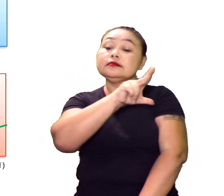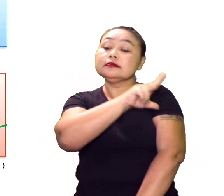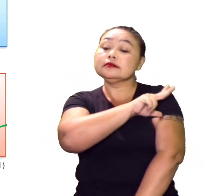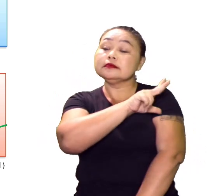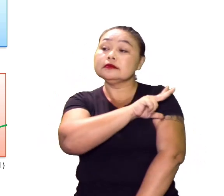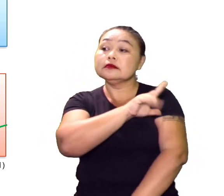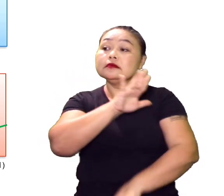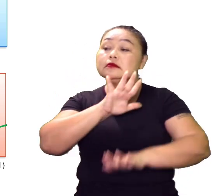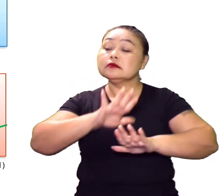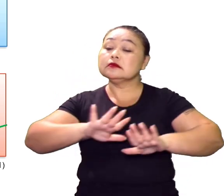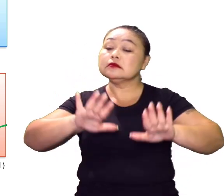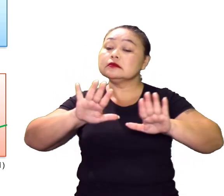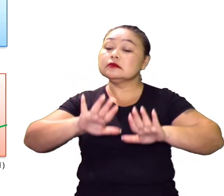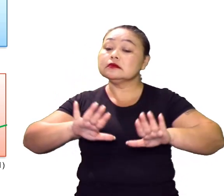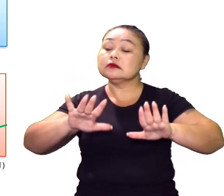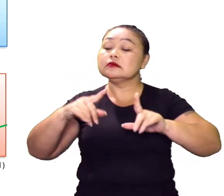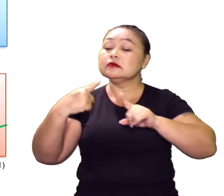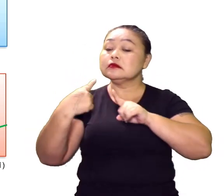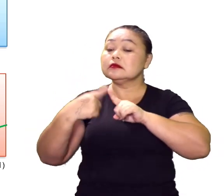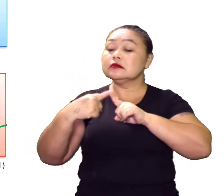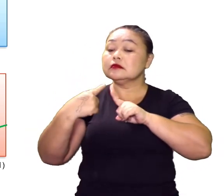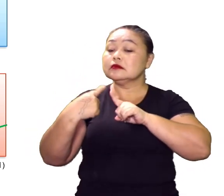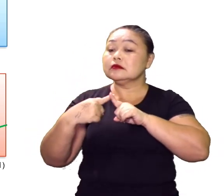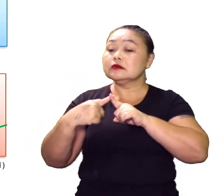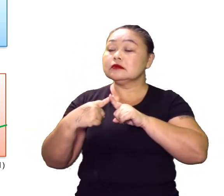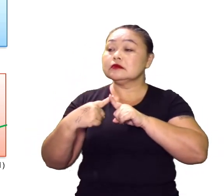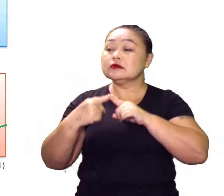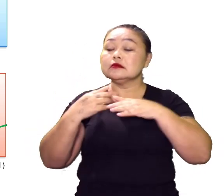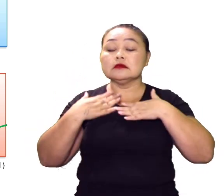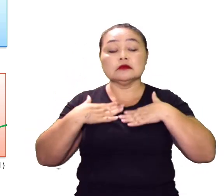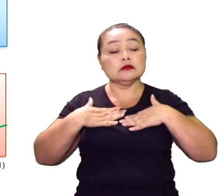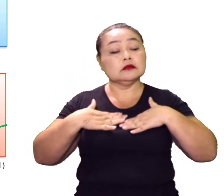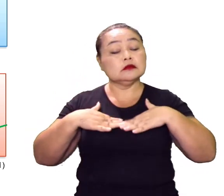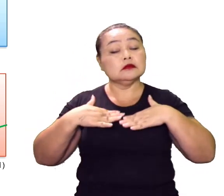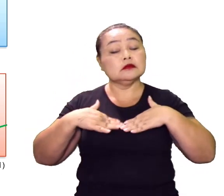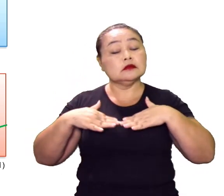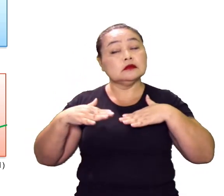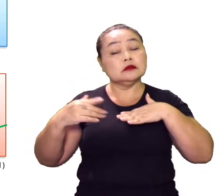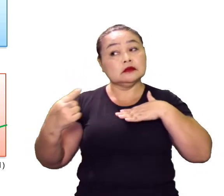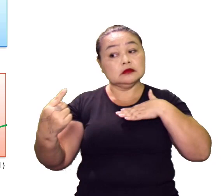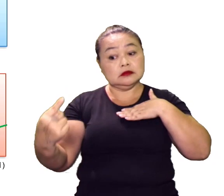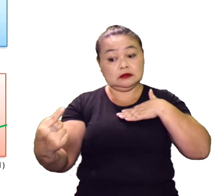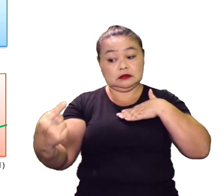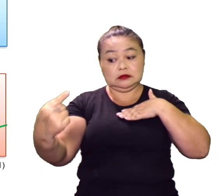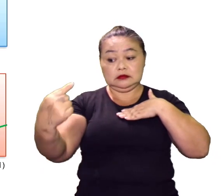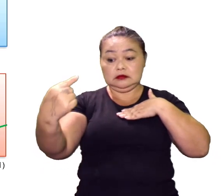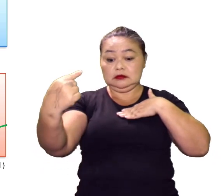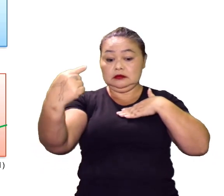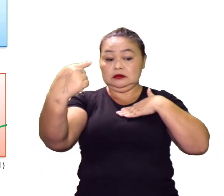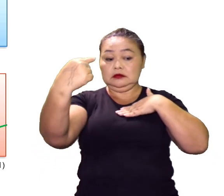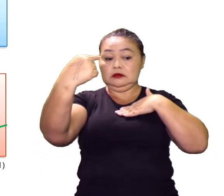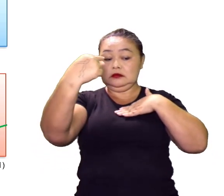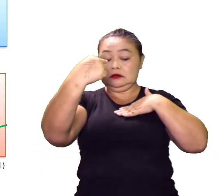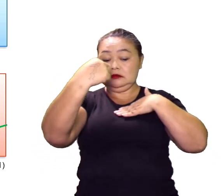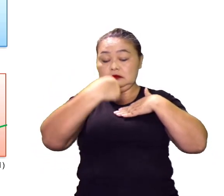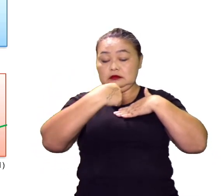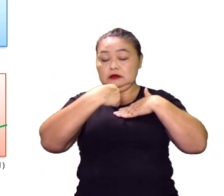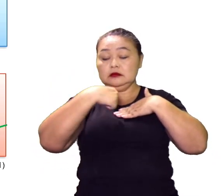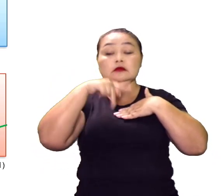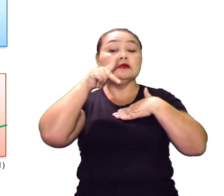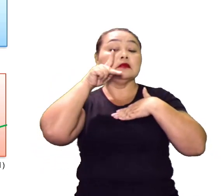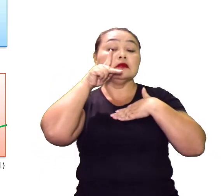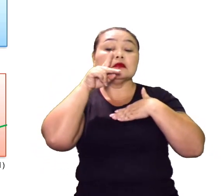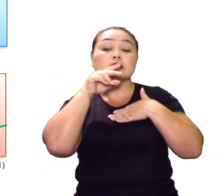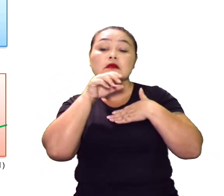pouco mais ameno, justamente porque, quando você vem em direção a Porto Velho,